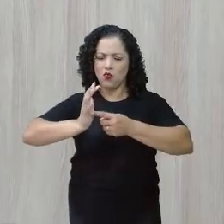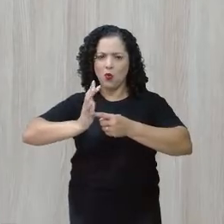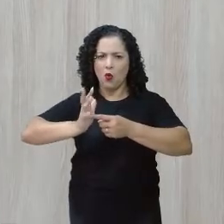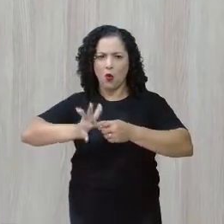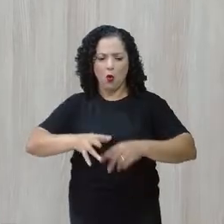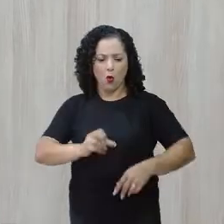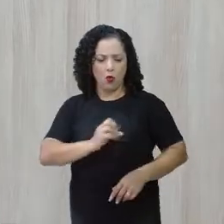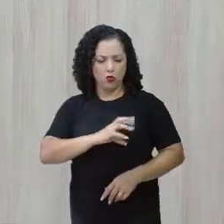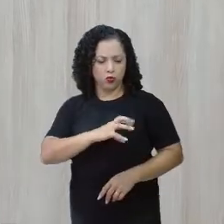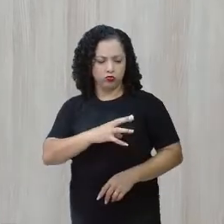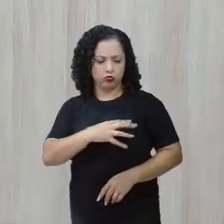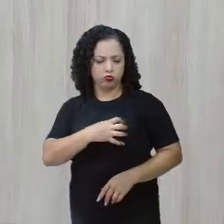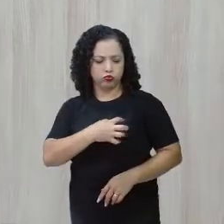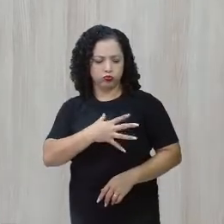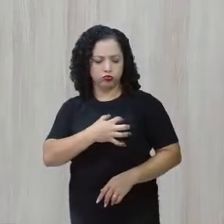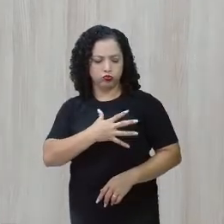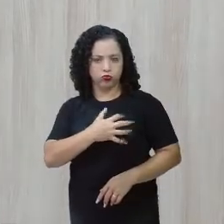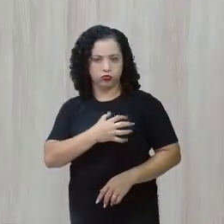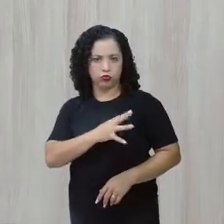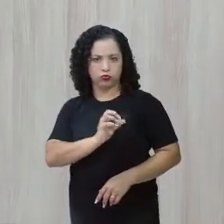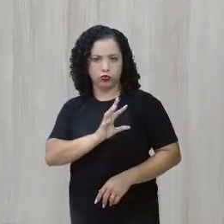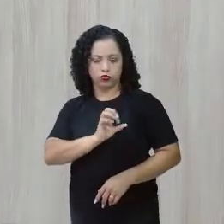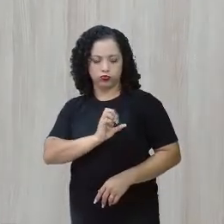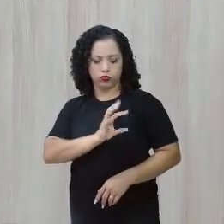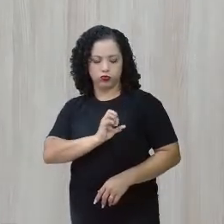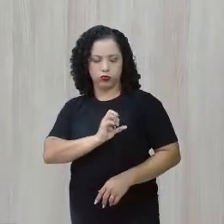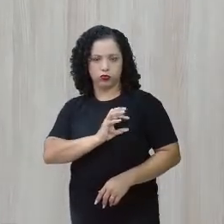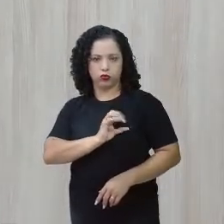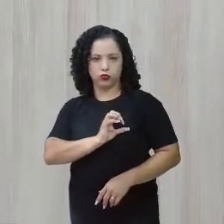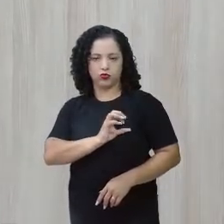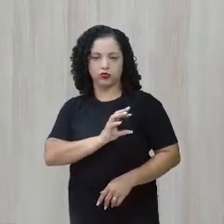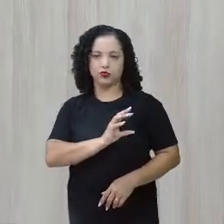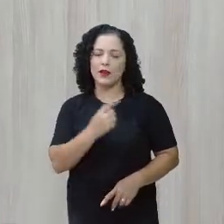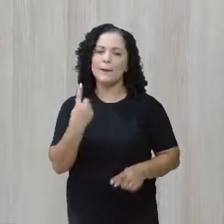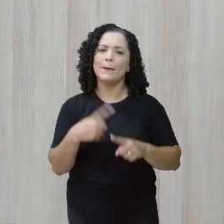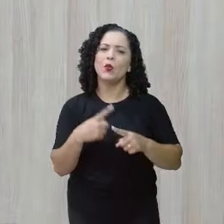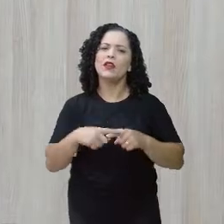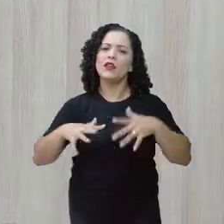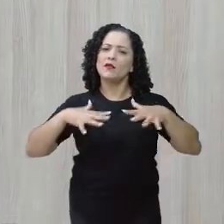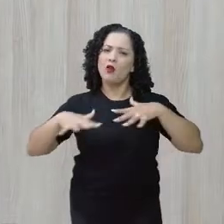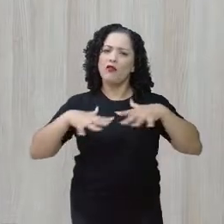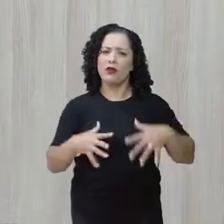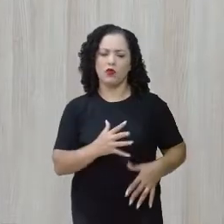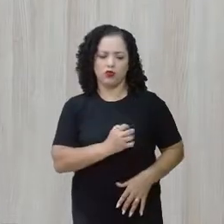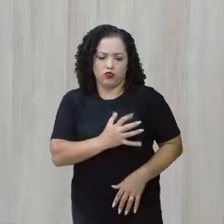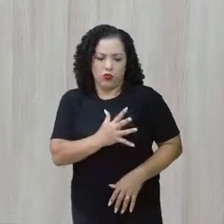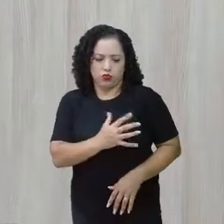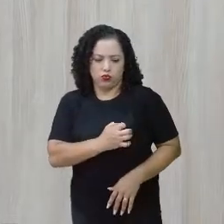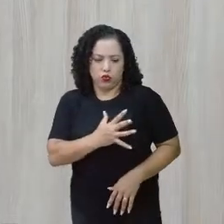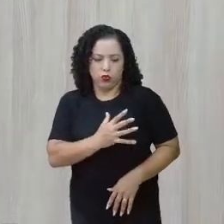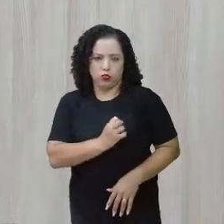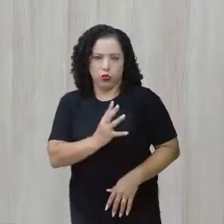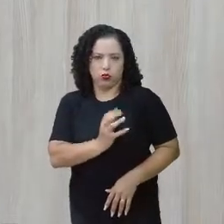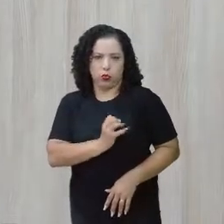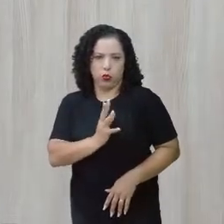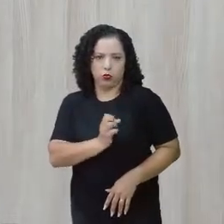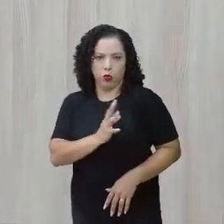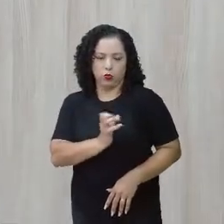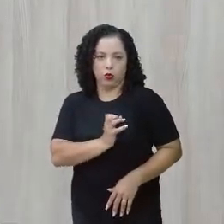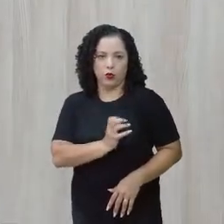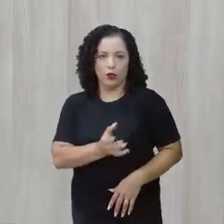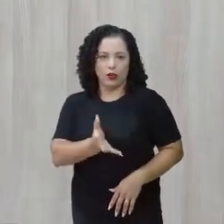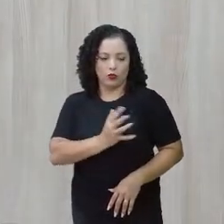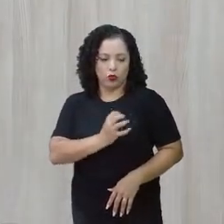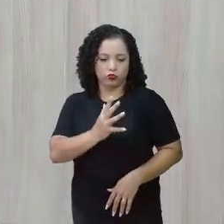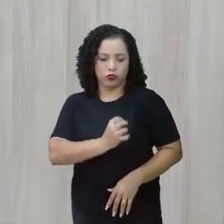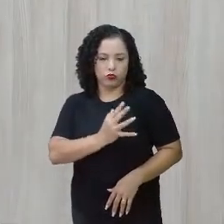vendo aí o coração pulsando e a gente vai entender por que tem esse movimento, o que é que acontece para ele bater assim